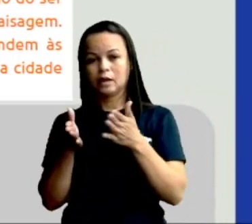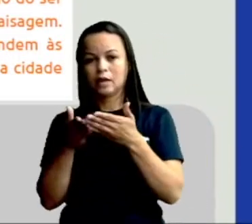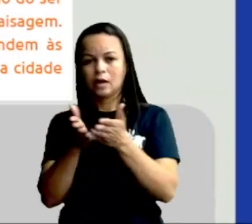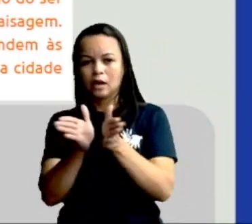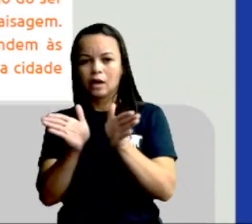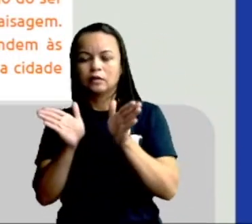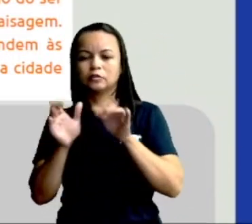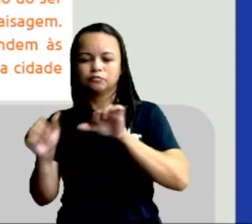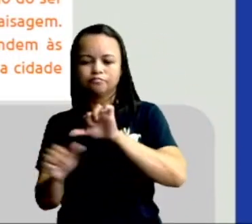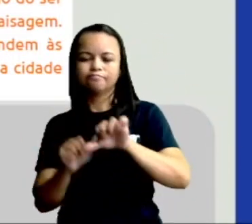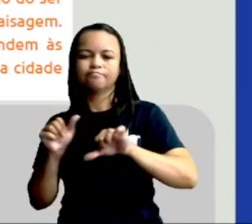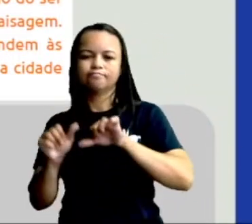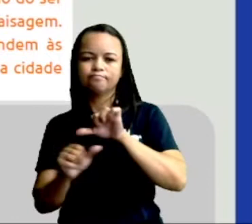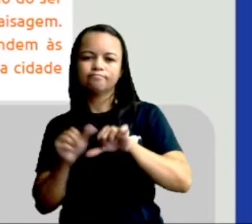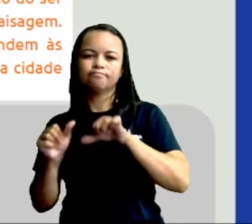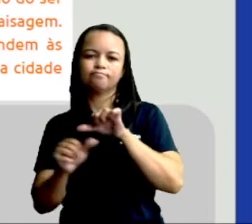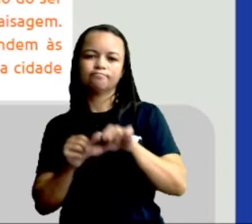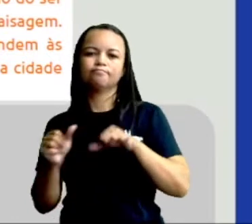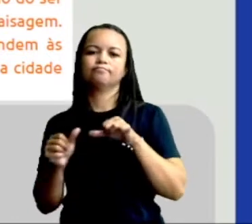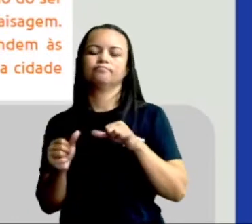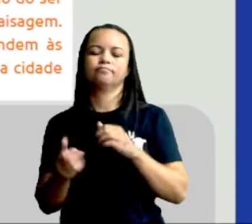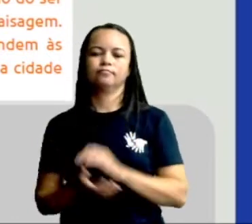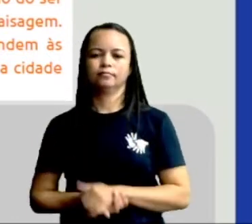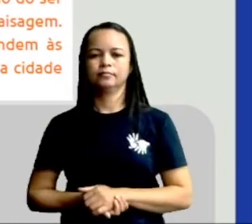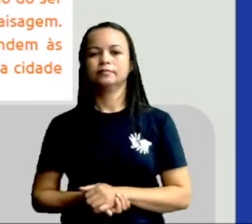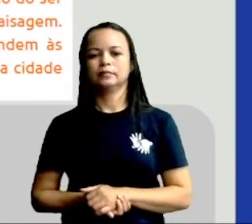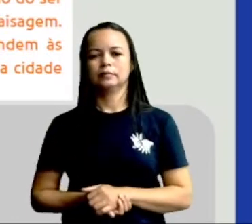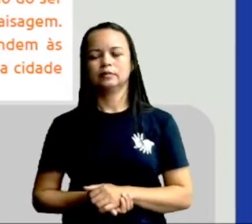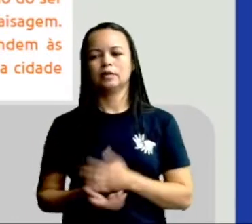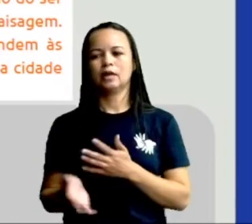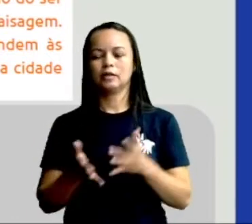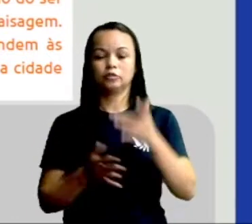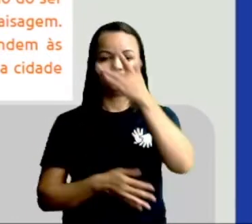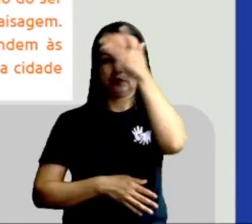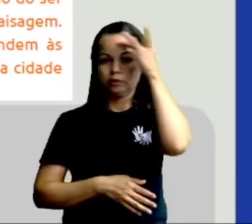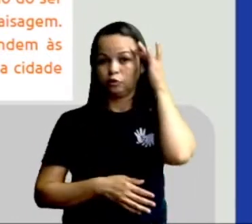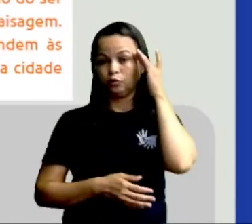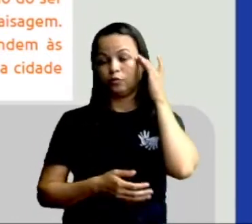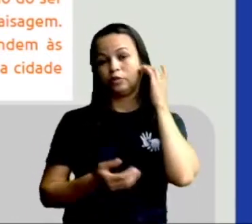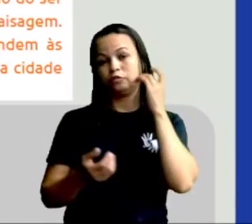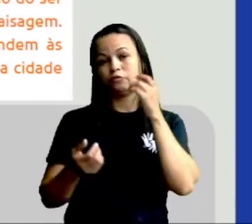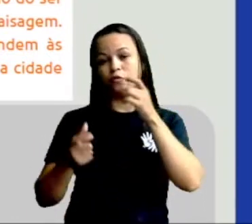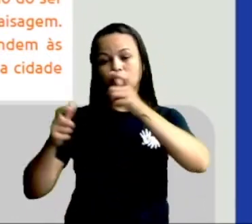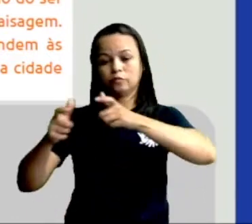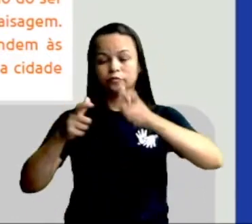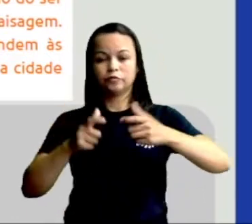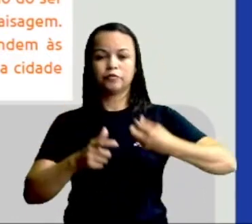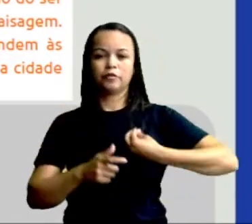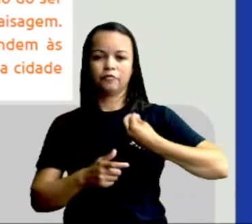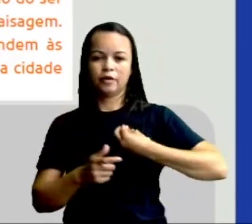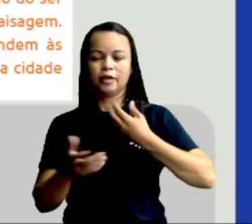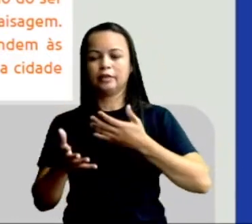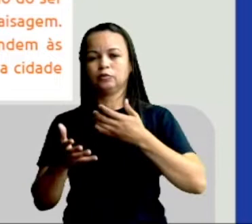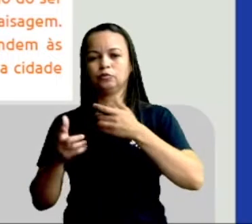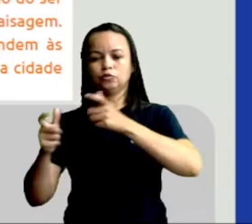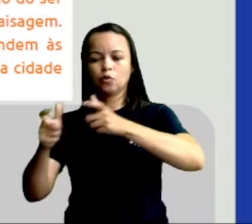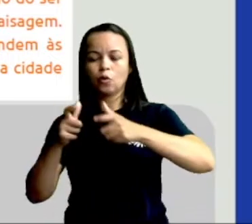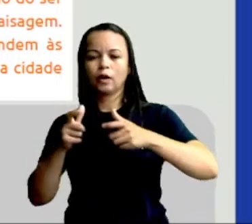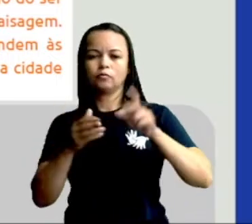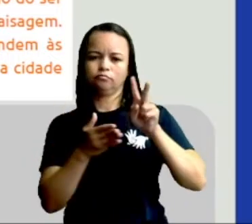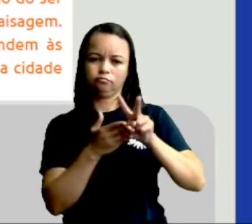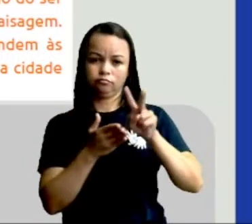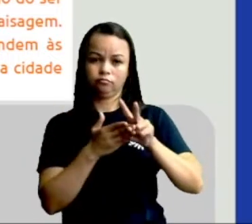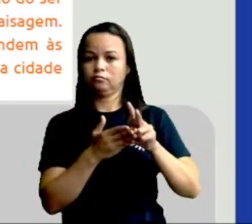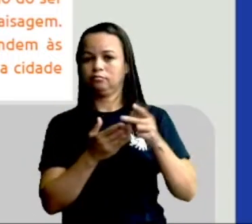paisagem brasileira foi se modificando né o os as pessoas foram habitando os locais que antes não eram habitados nem